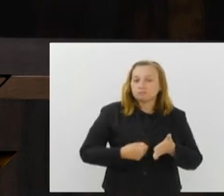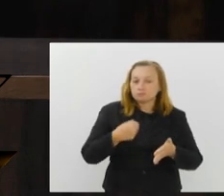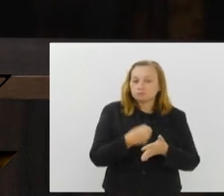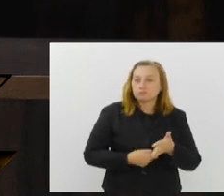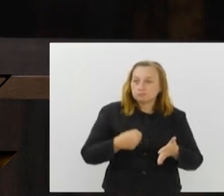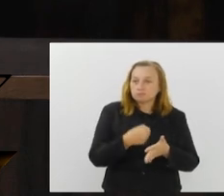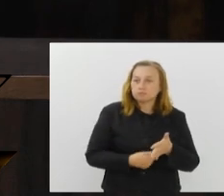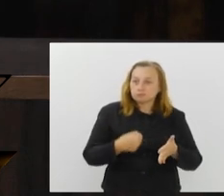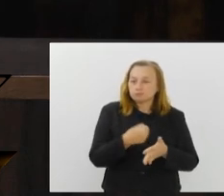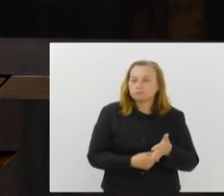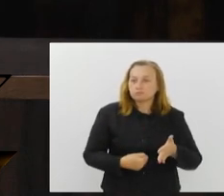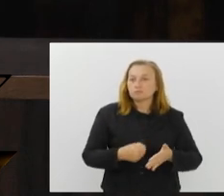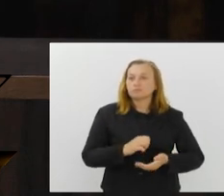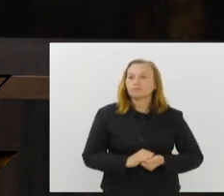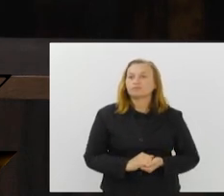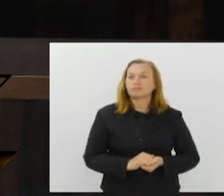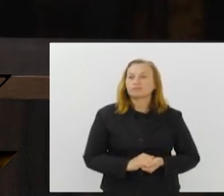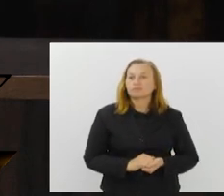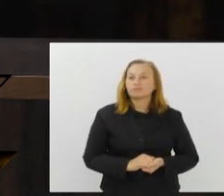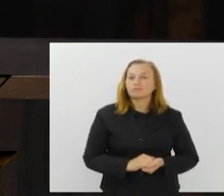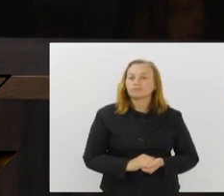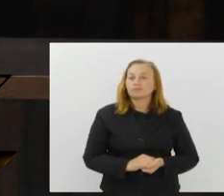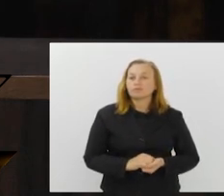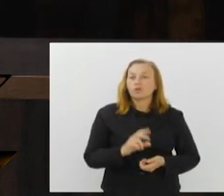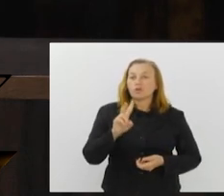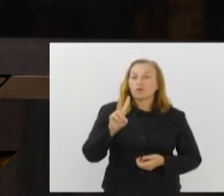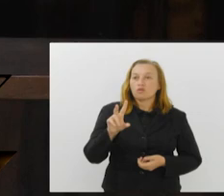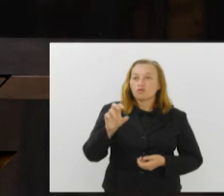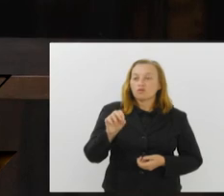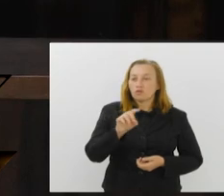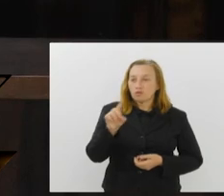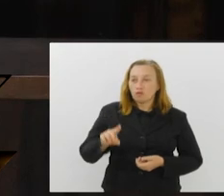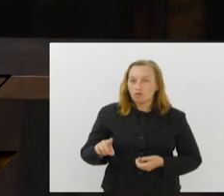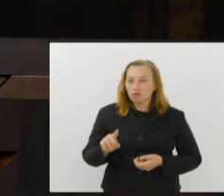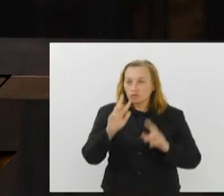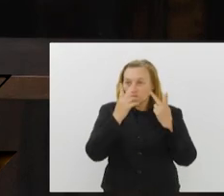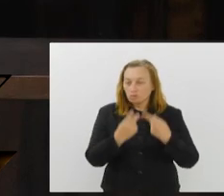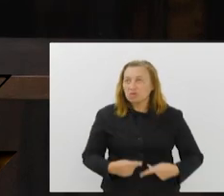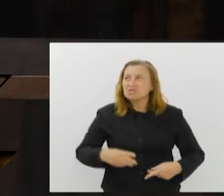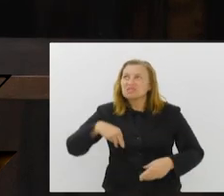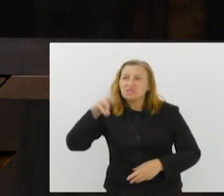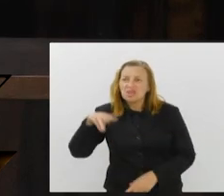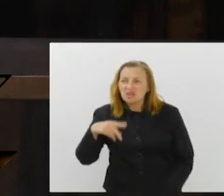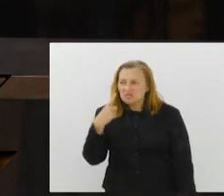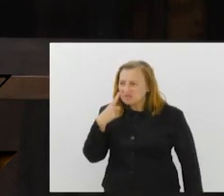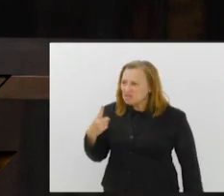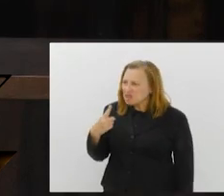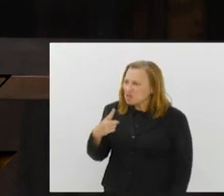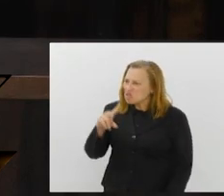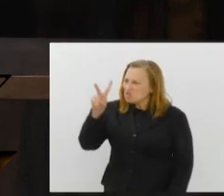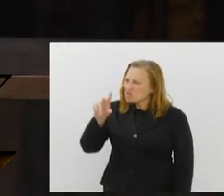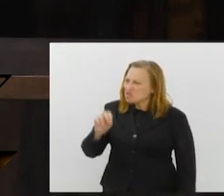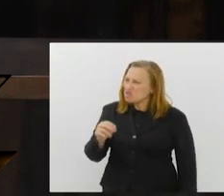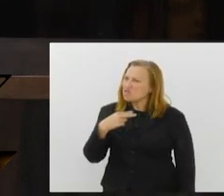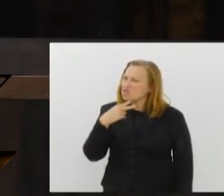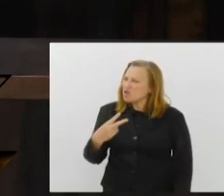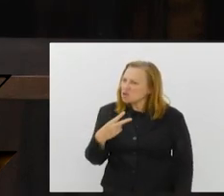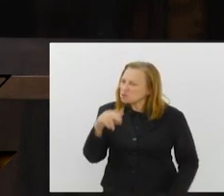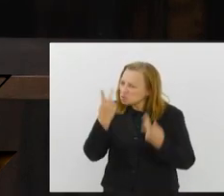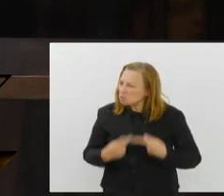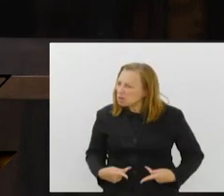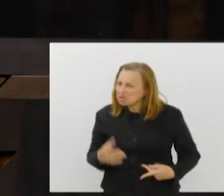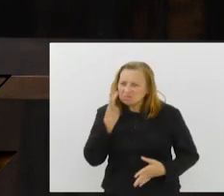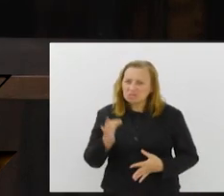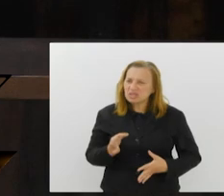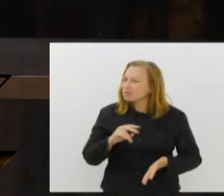E que nome bonito isso voz humana quem ouve isso pela primeira vez voz humana não tem noção do que que se